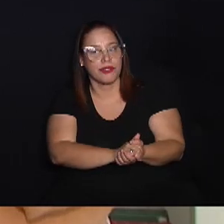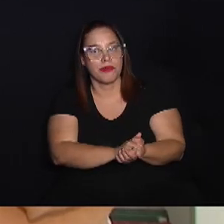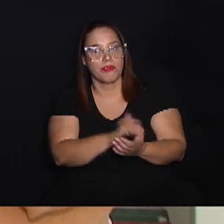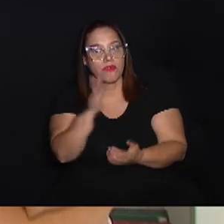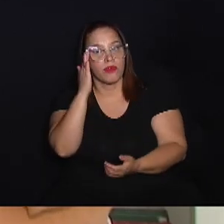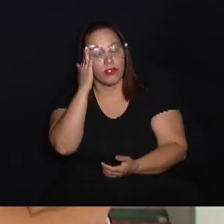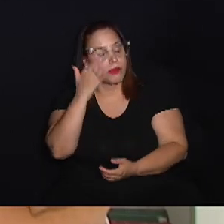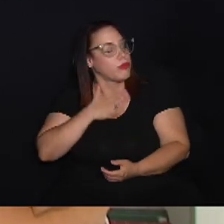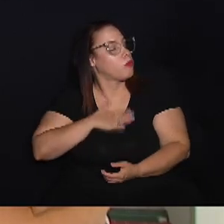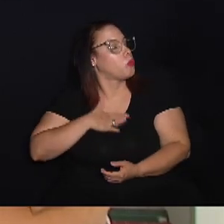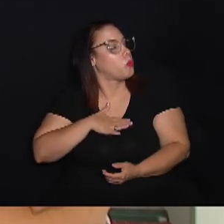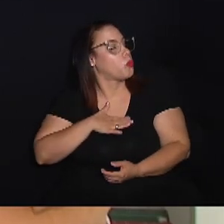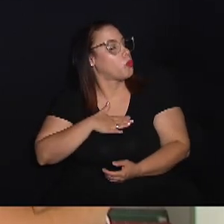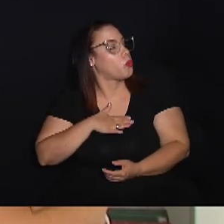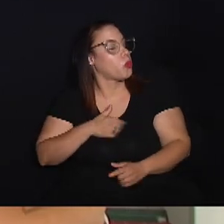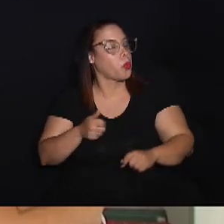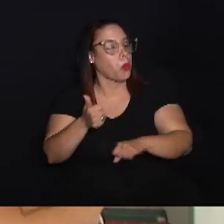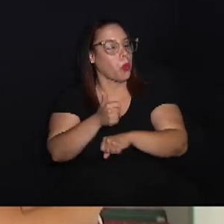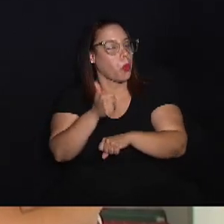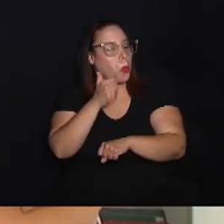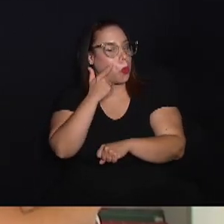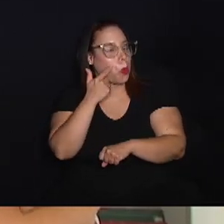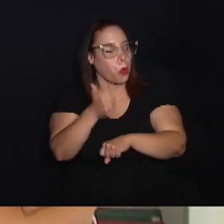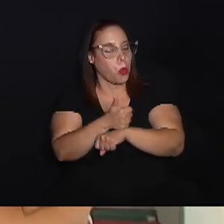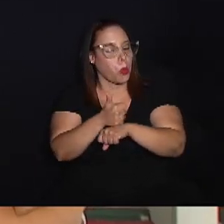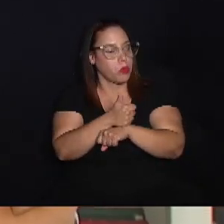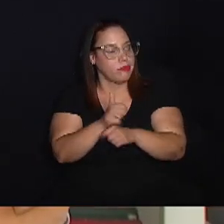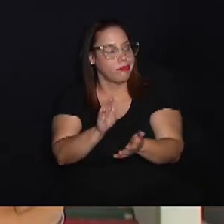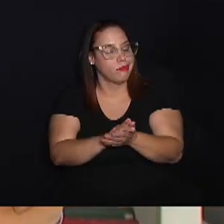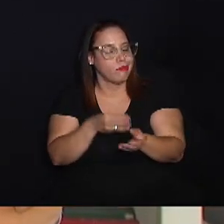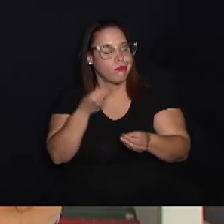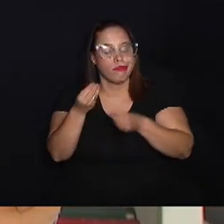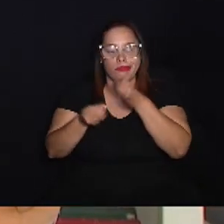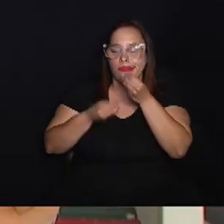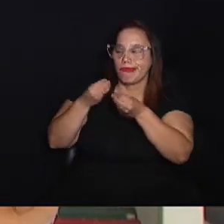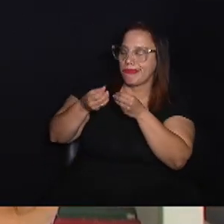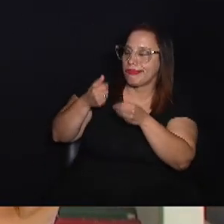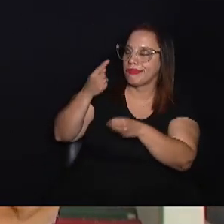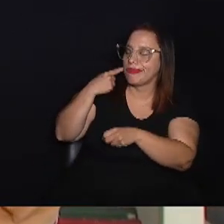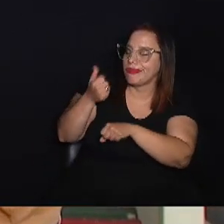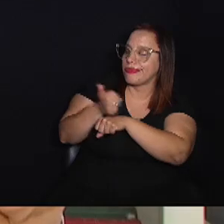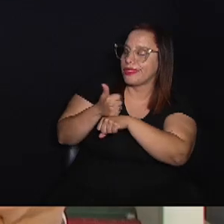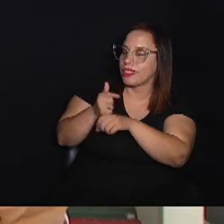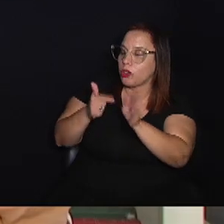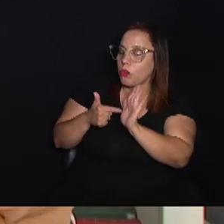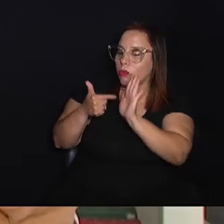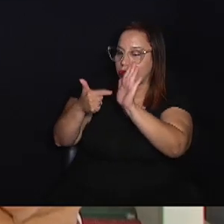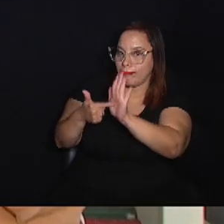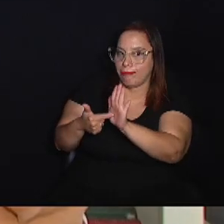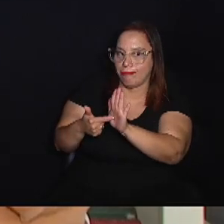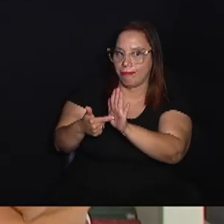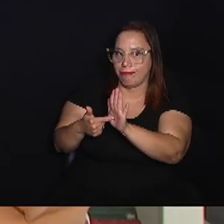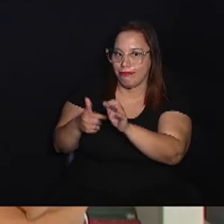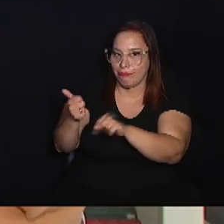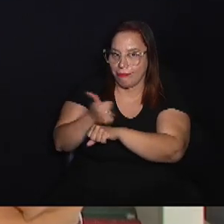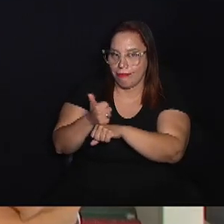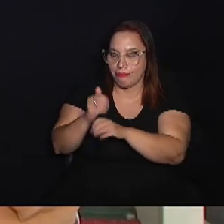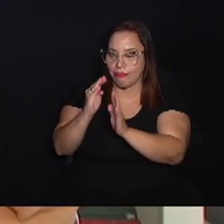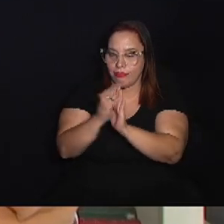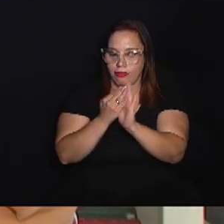É um prazer participar do Se Liga na Profissão. Então, olha só, Se Liga na Profissão para mostrar para você a profissão